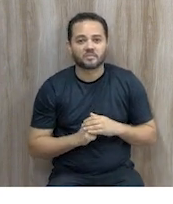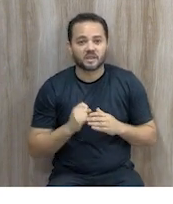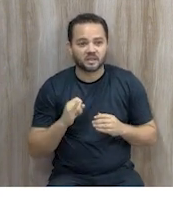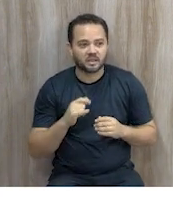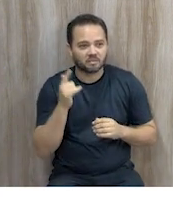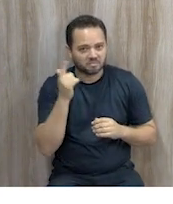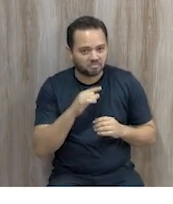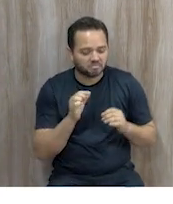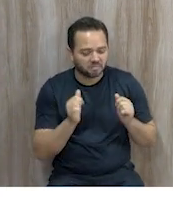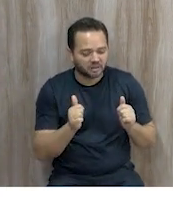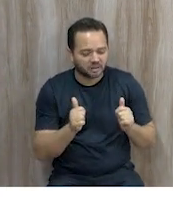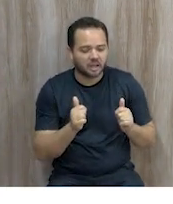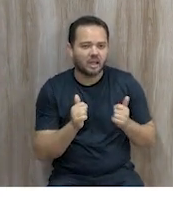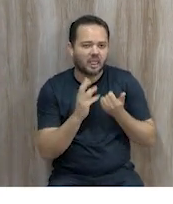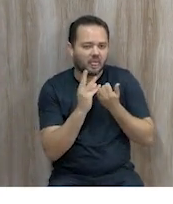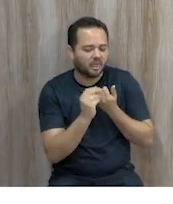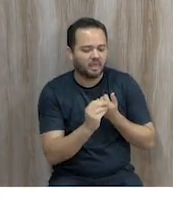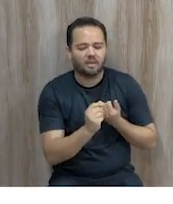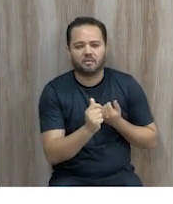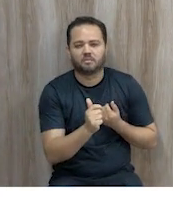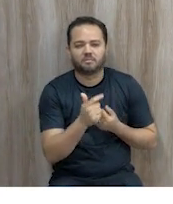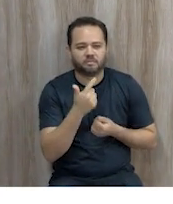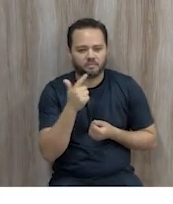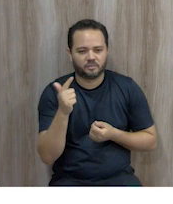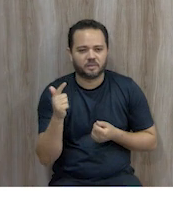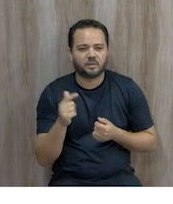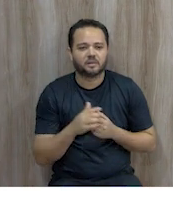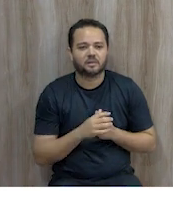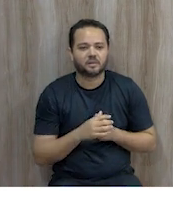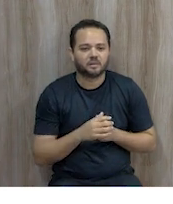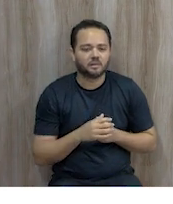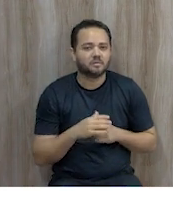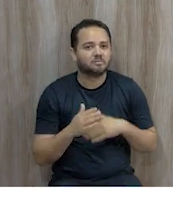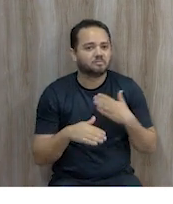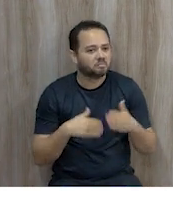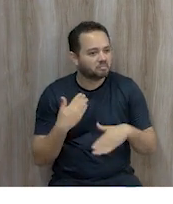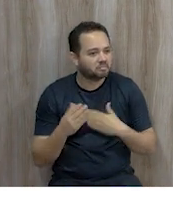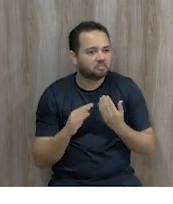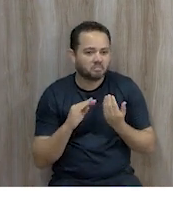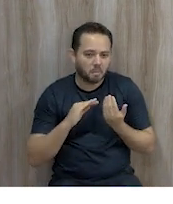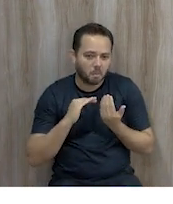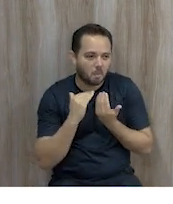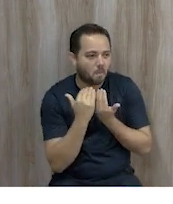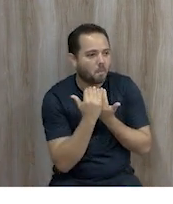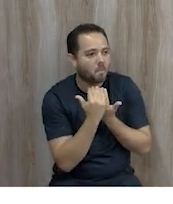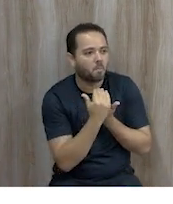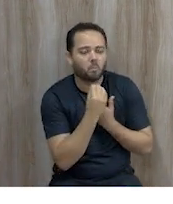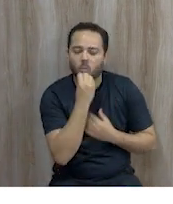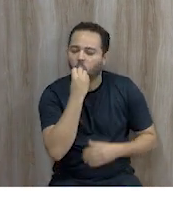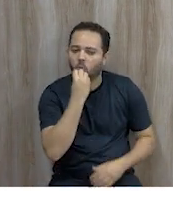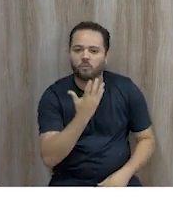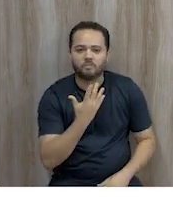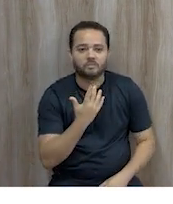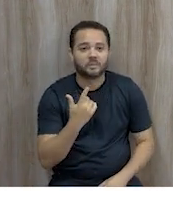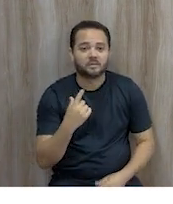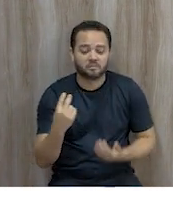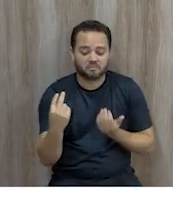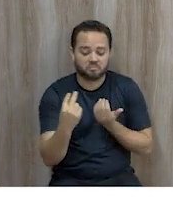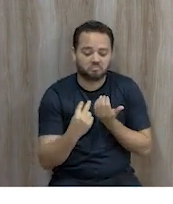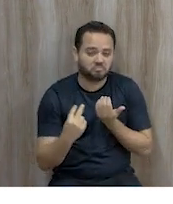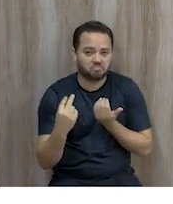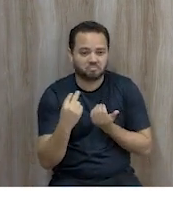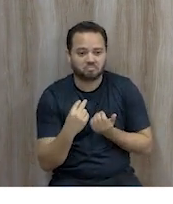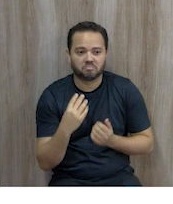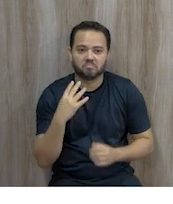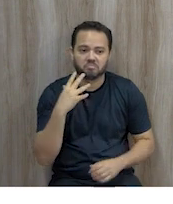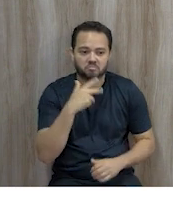necrose. Feito isso, a gente consegue um resultado de recobrimento também muito bom e esteticamente